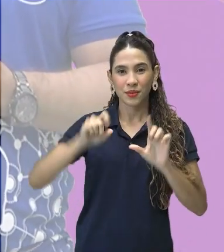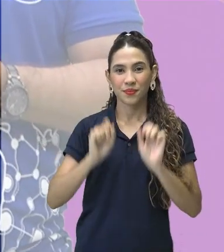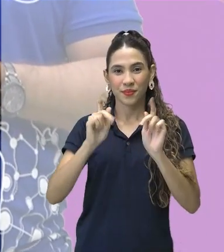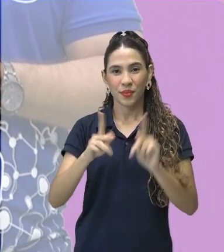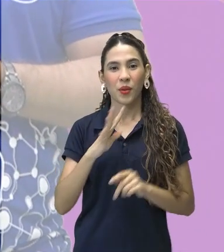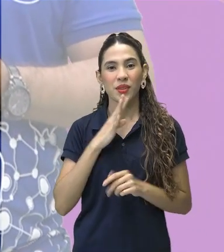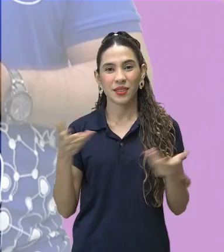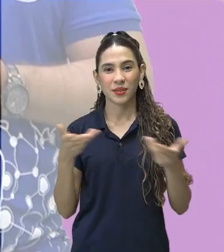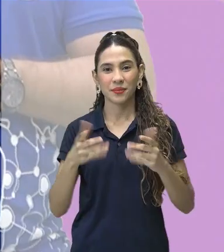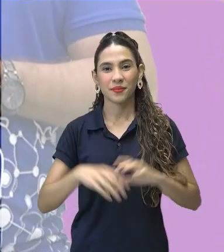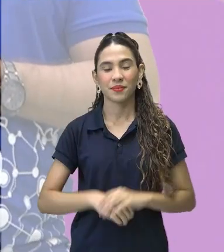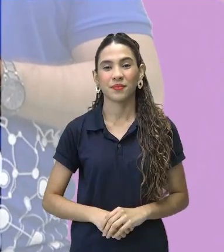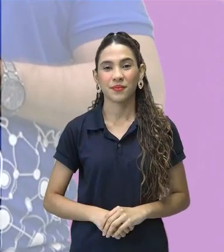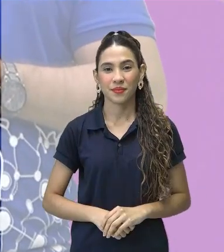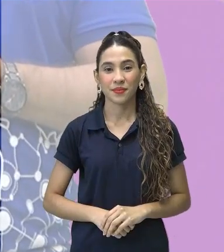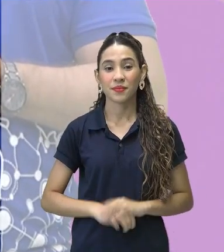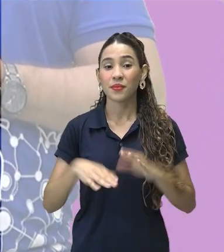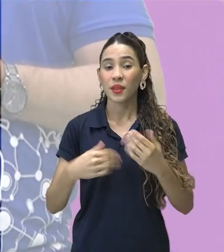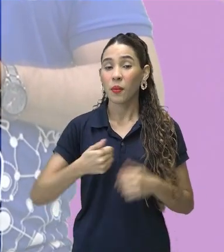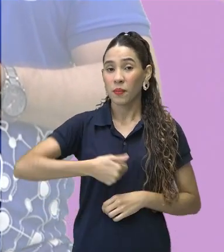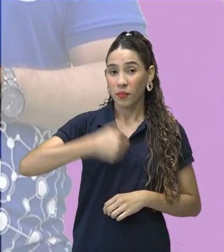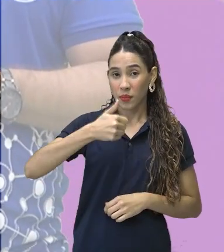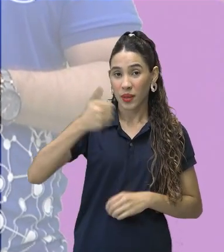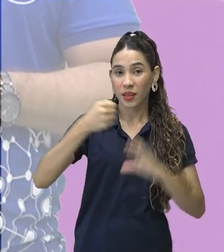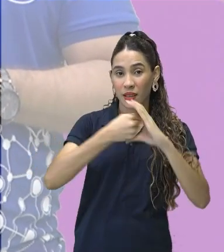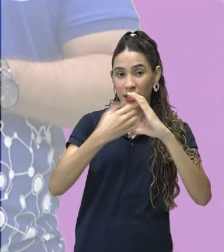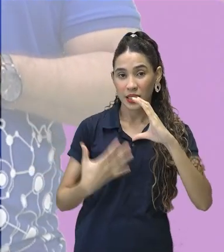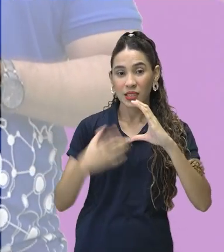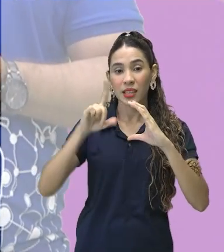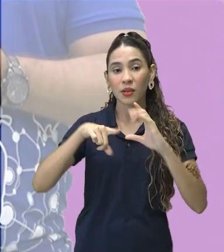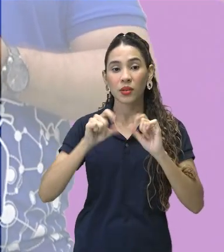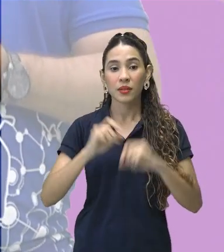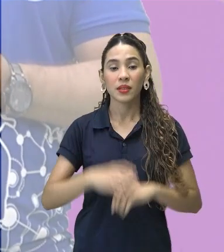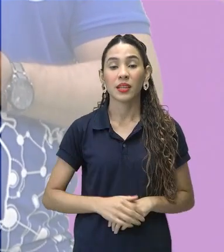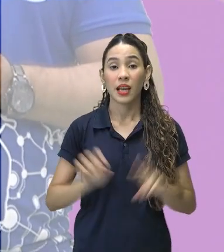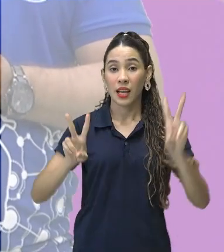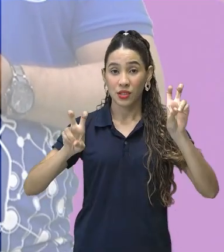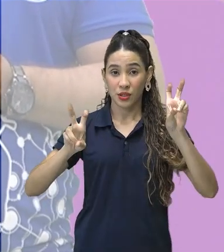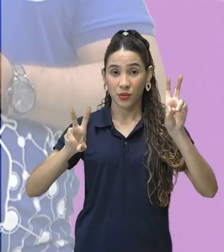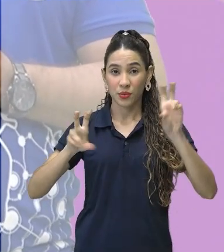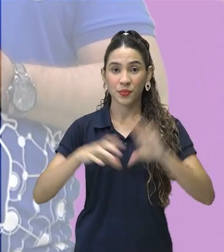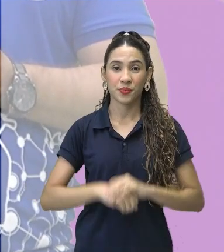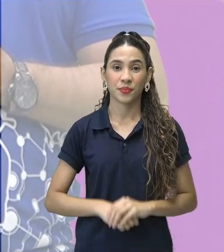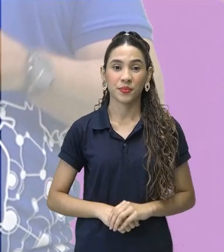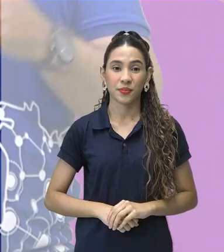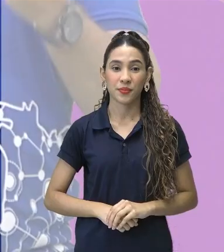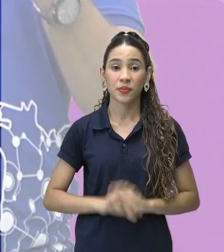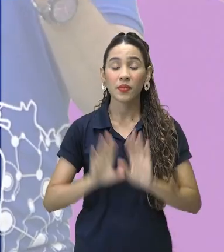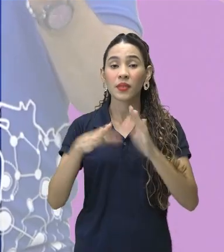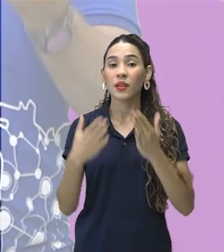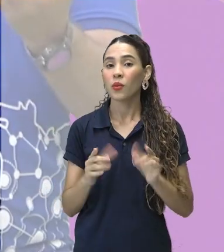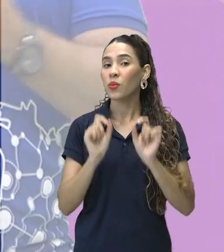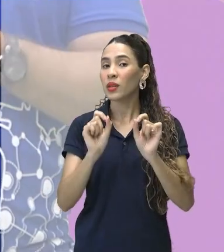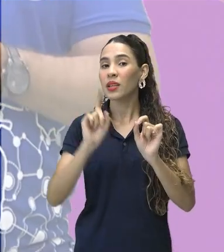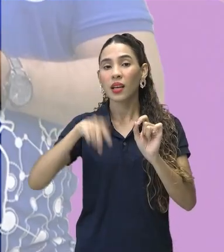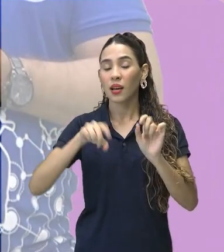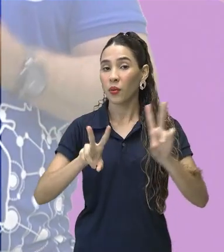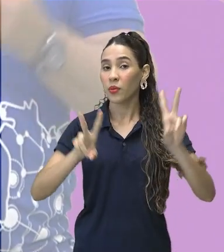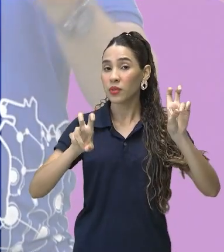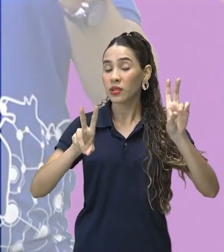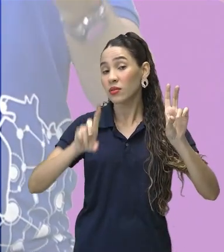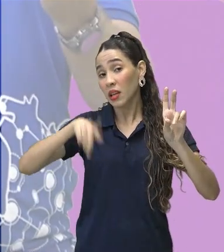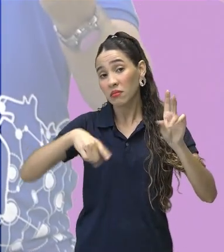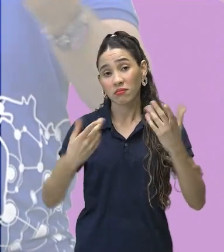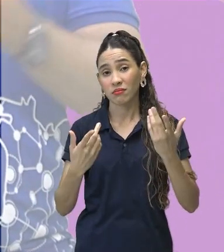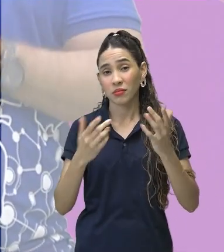Vamos conhecer os elementos? O primeiro elemento é o título. Então, o que é o título? É